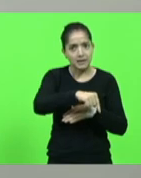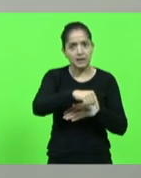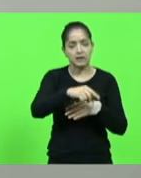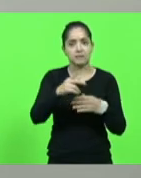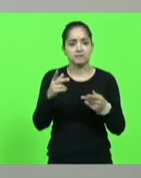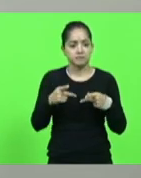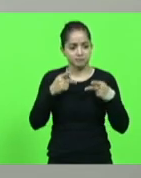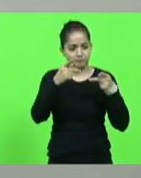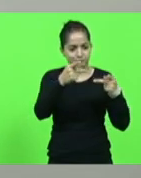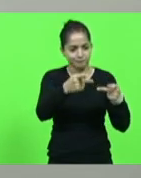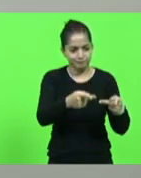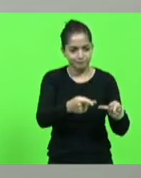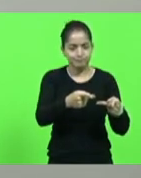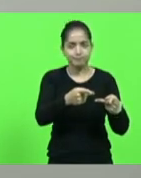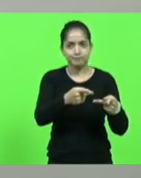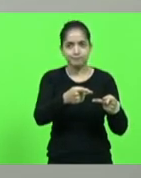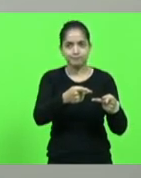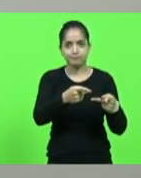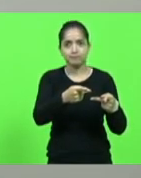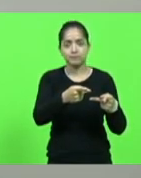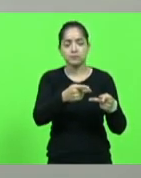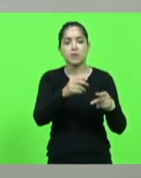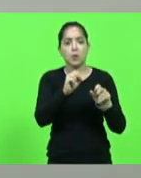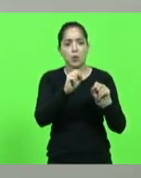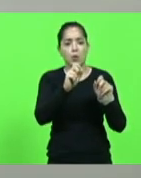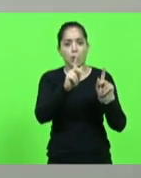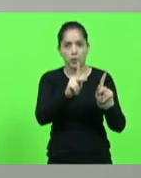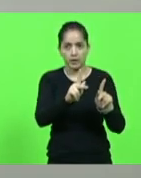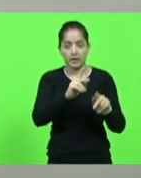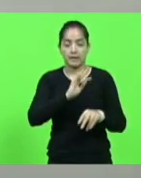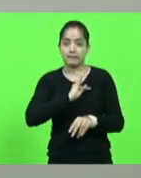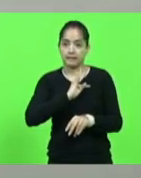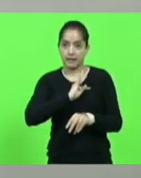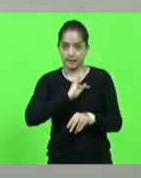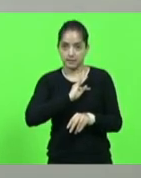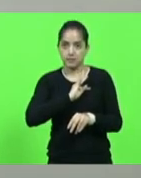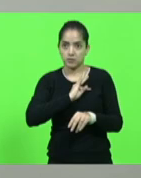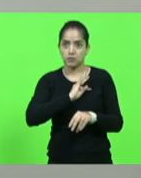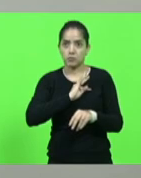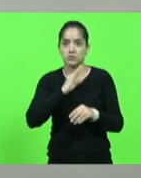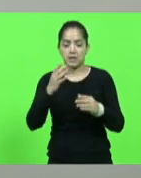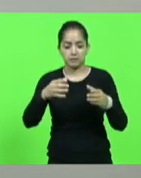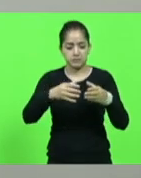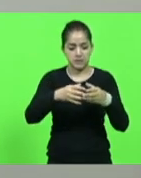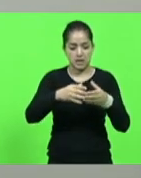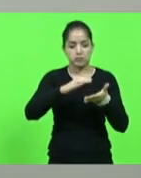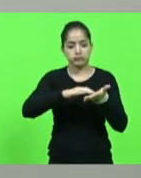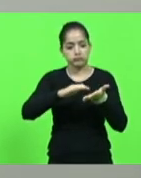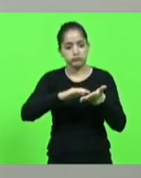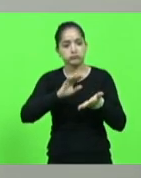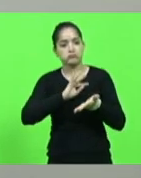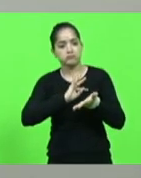visita técnica com... Então, tudo bem? É técnica? Vai técnico, vai o secretário, vai o